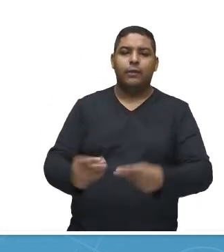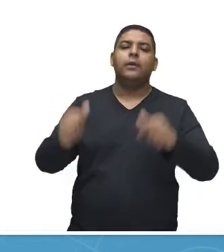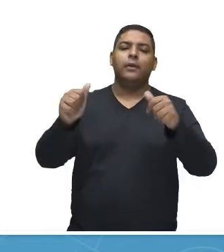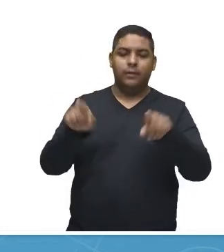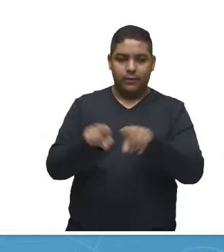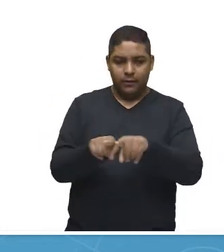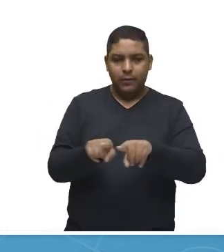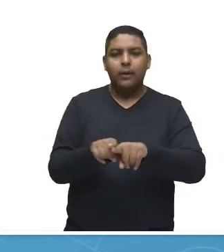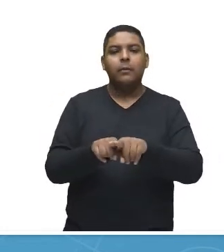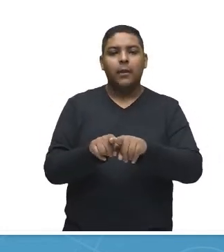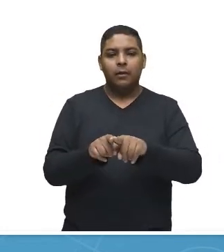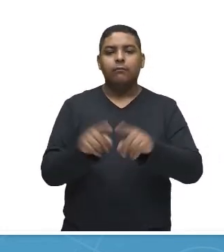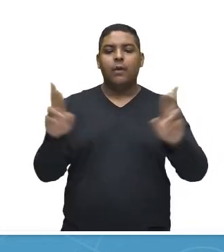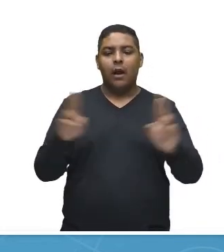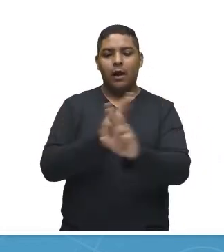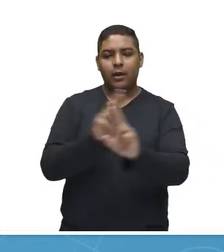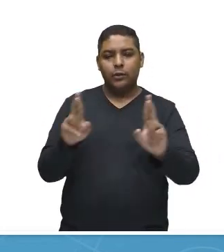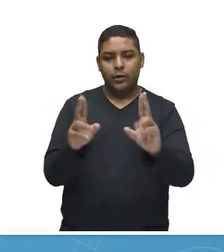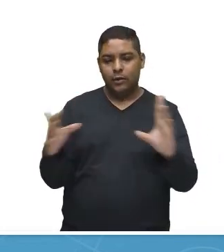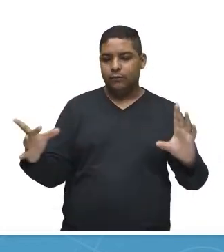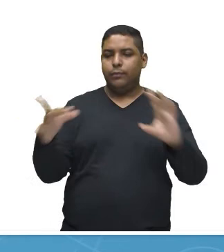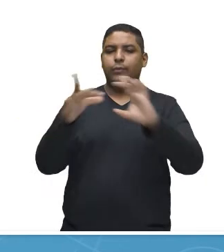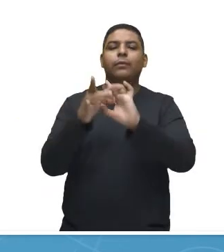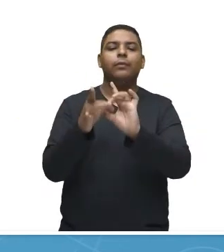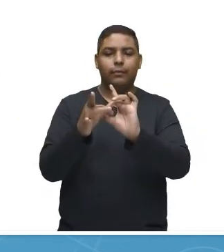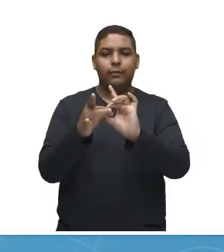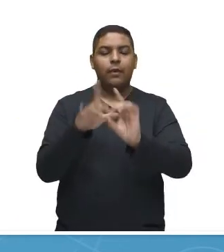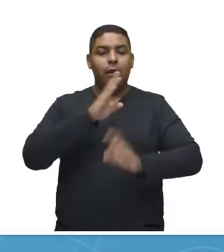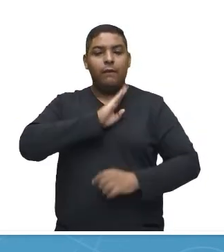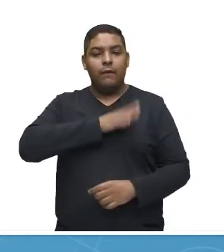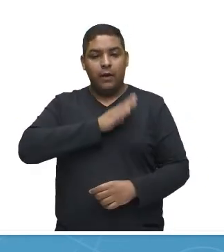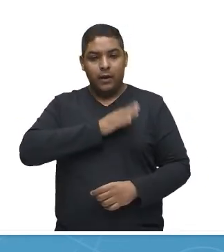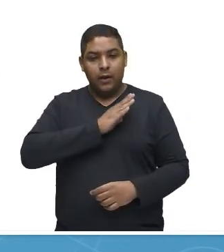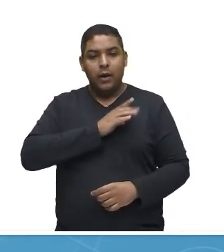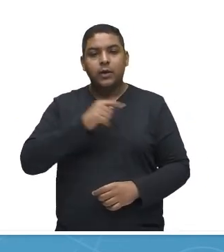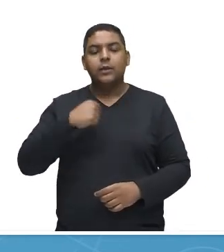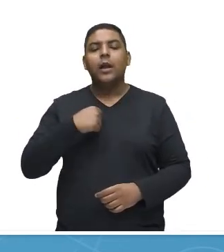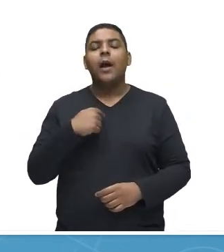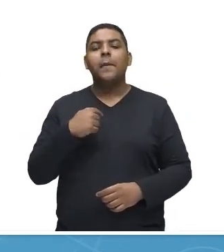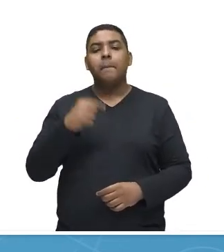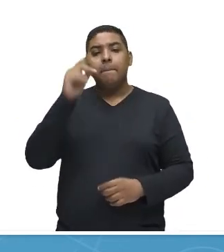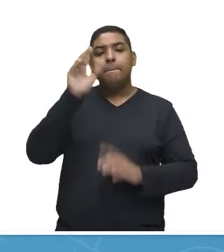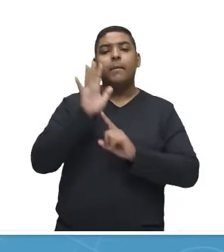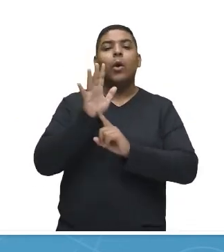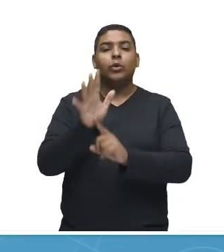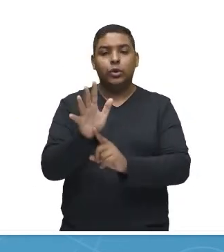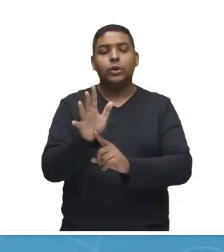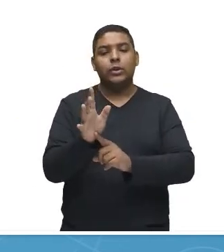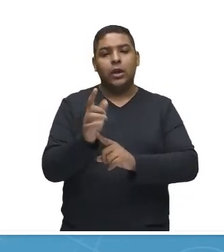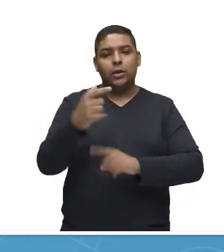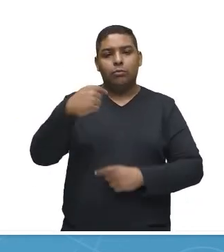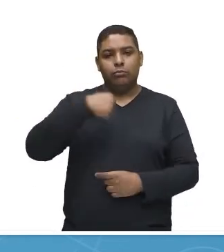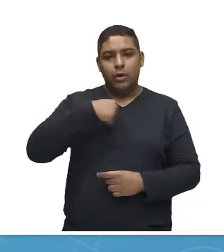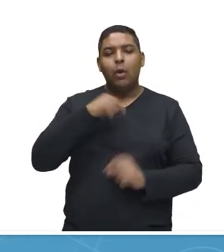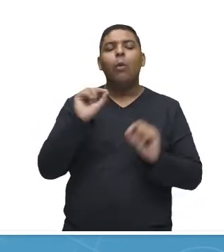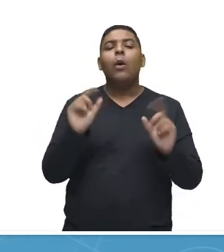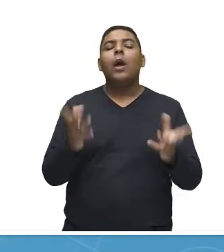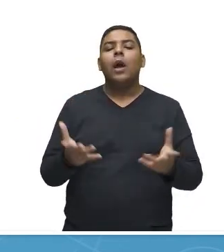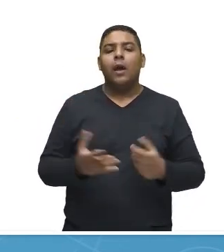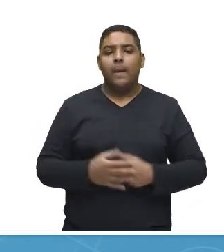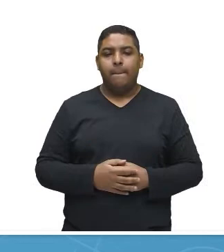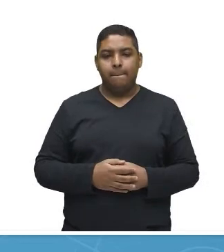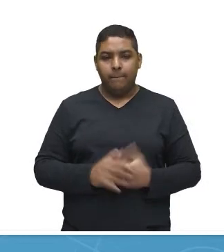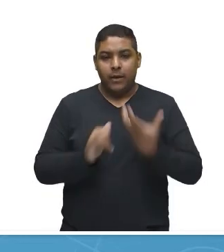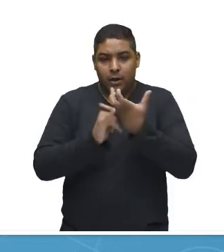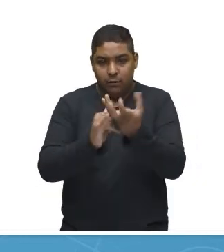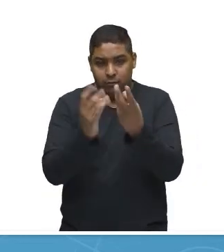nossa frequência cardíaca ela está nos indicando, né, se nós estamos gastando muita